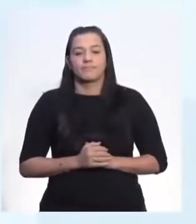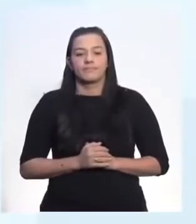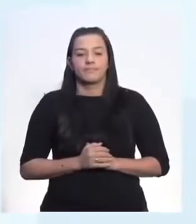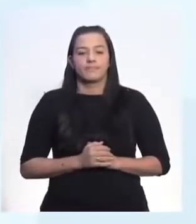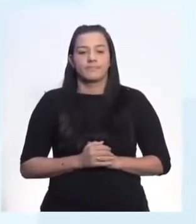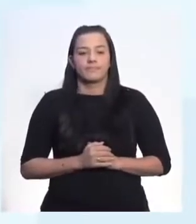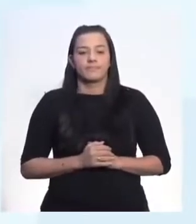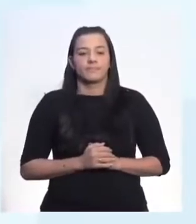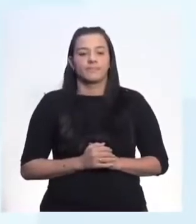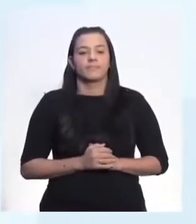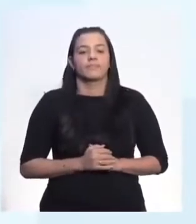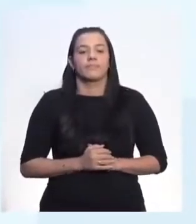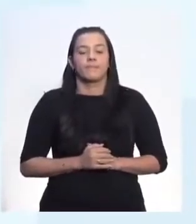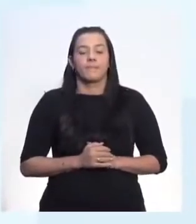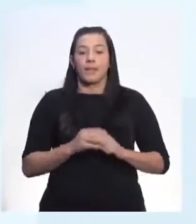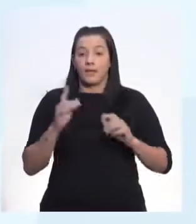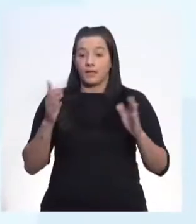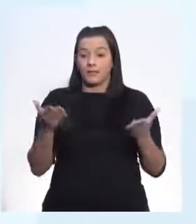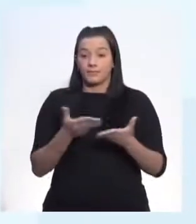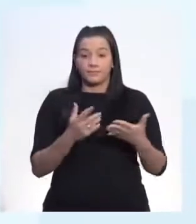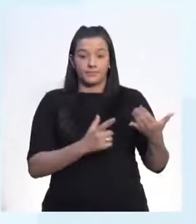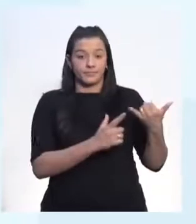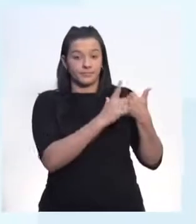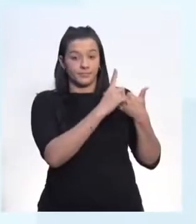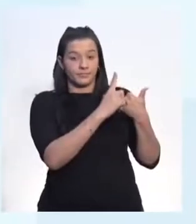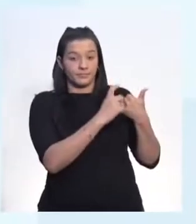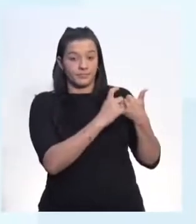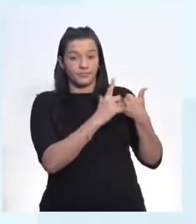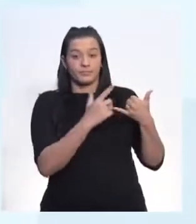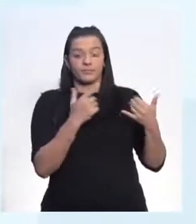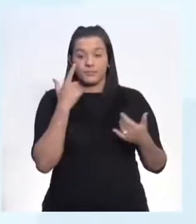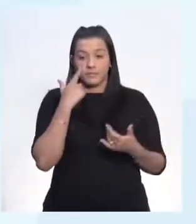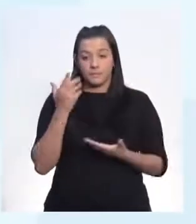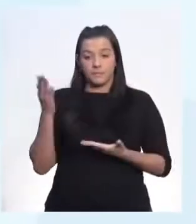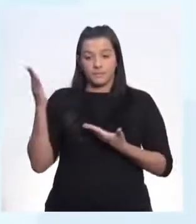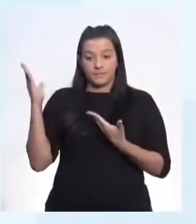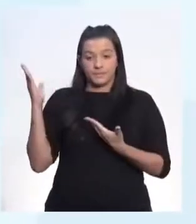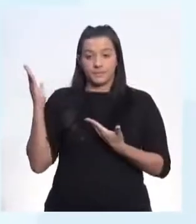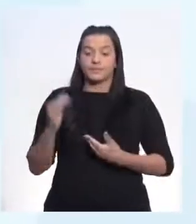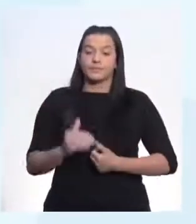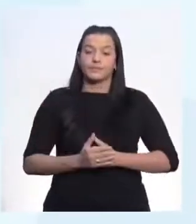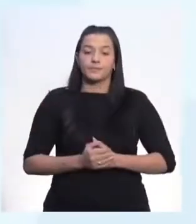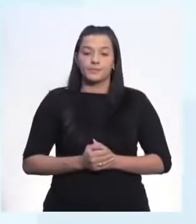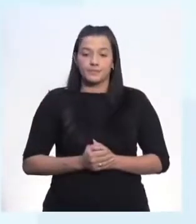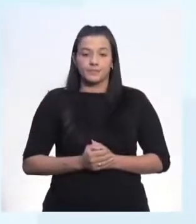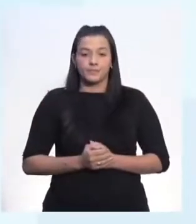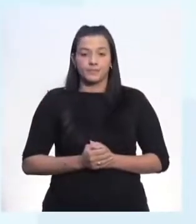7.920. Pessoal, tira um print da tela, da resolução da atividade 2.